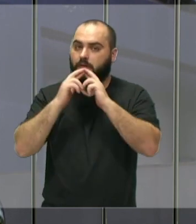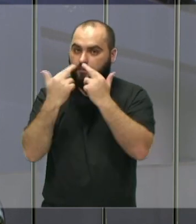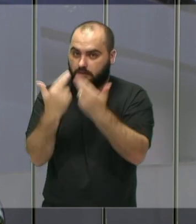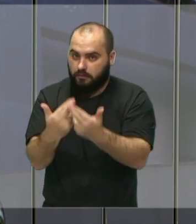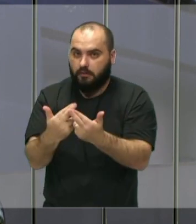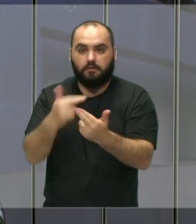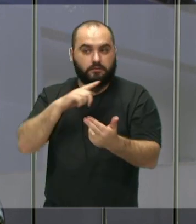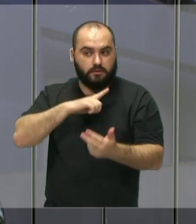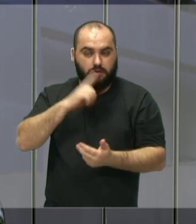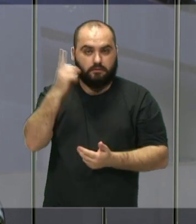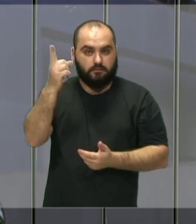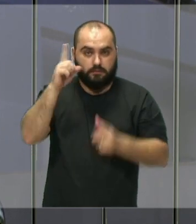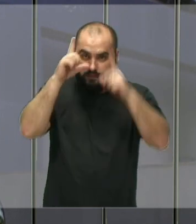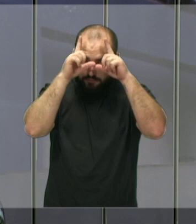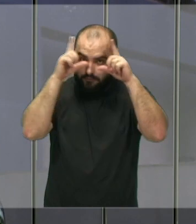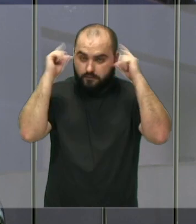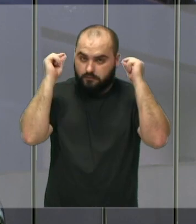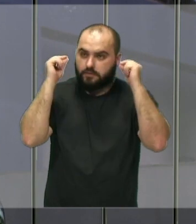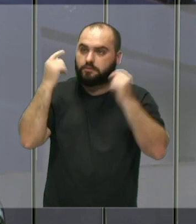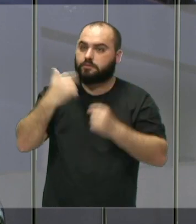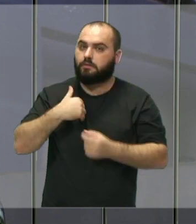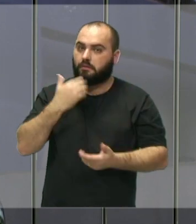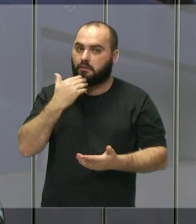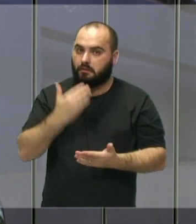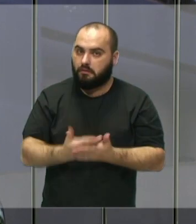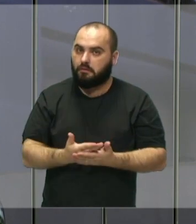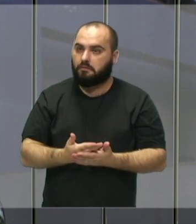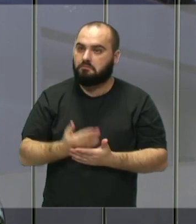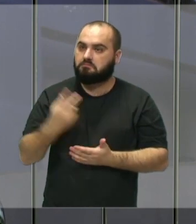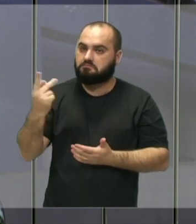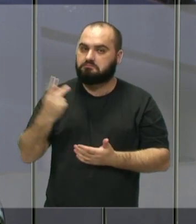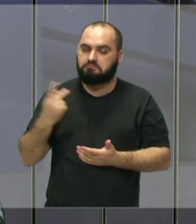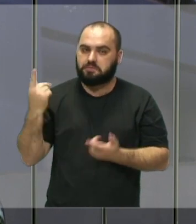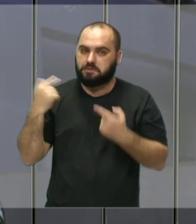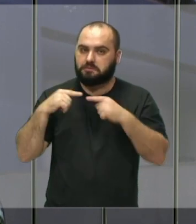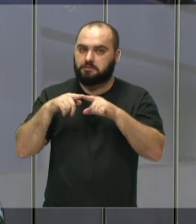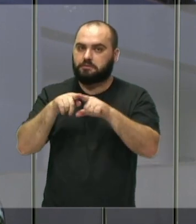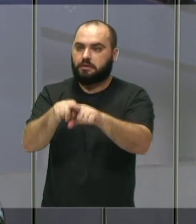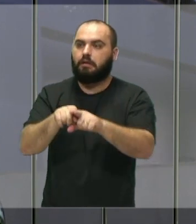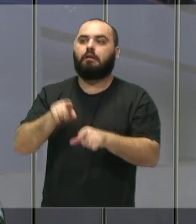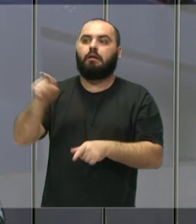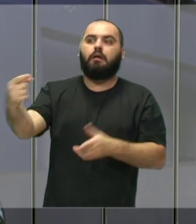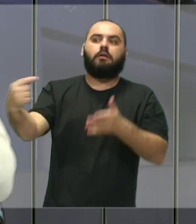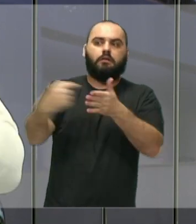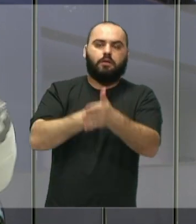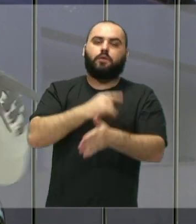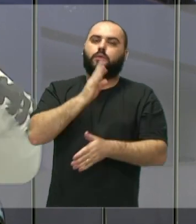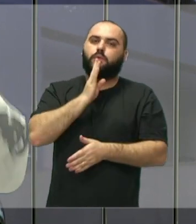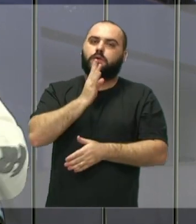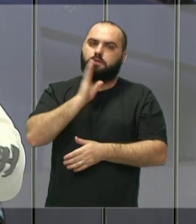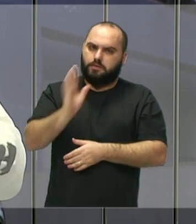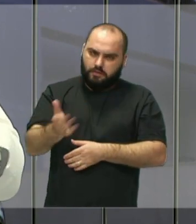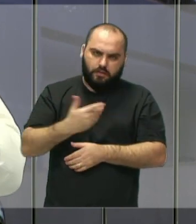que eu admiro muito, porque por coincidência, eu me linkei logo com ela, porque ela me perguntou, ela me conhecia com a